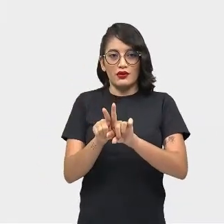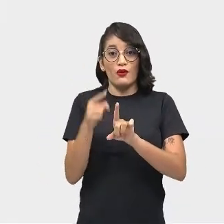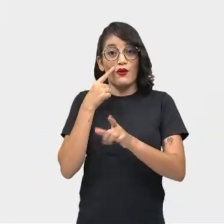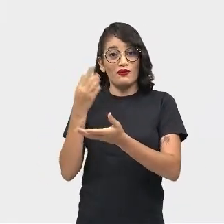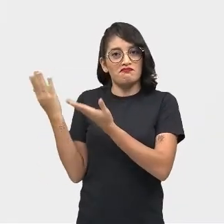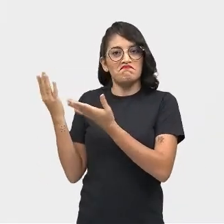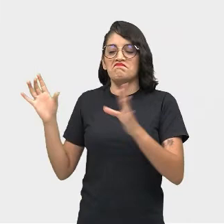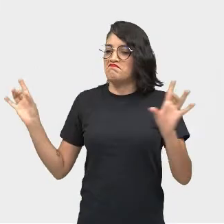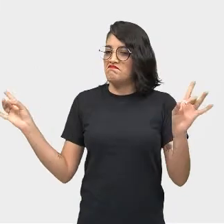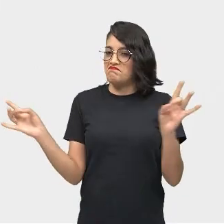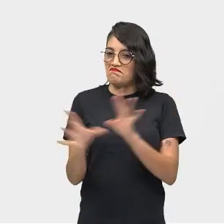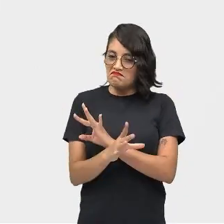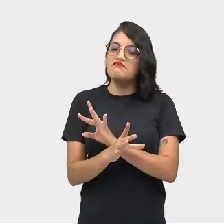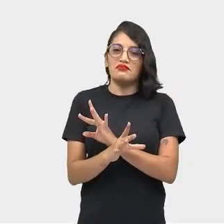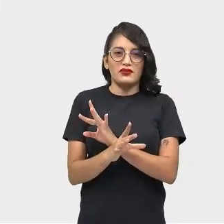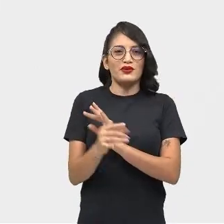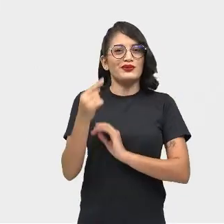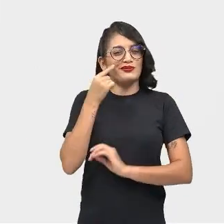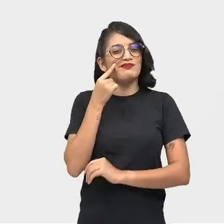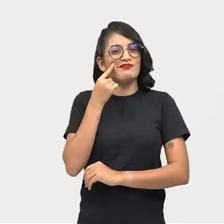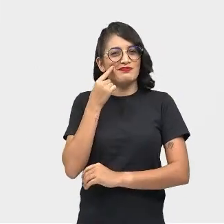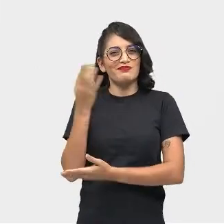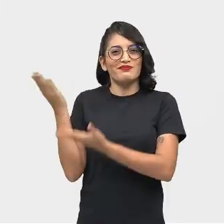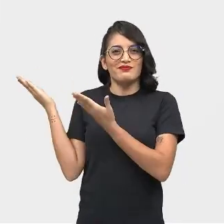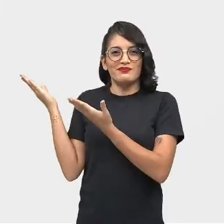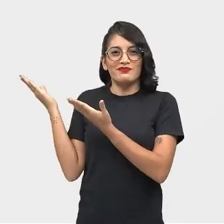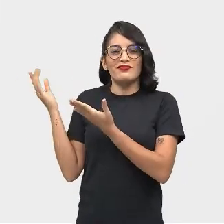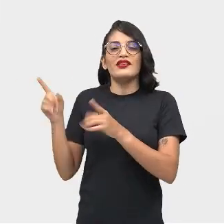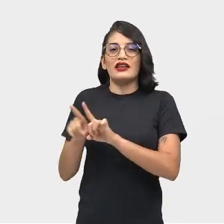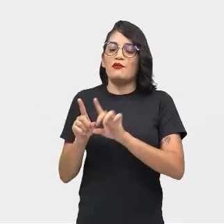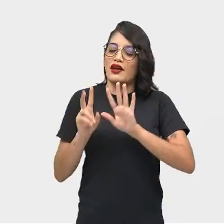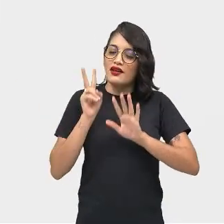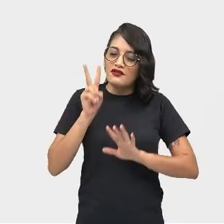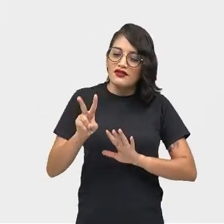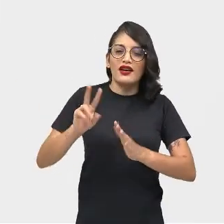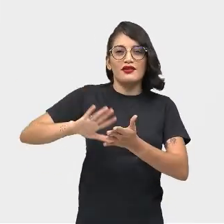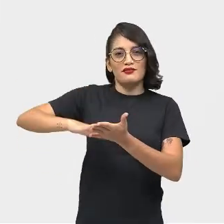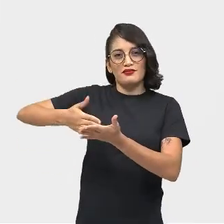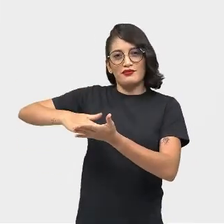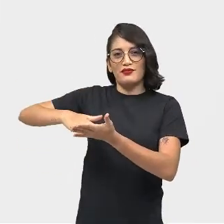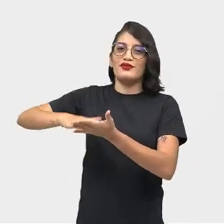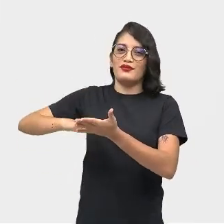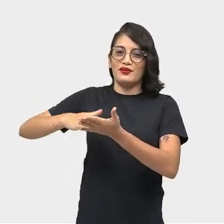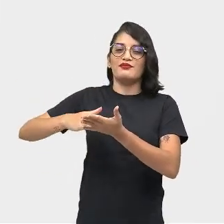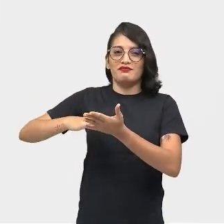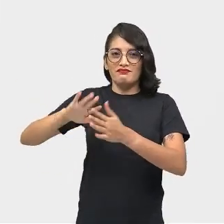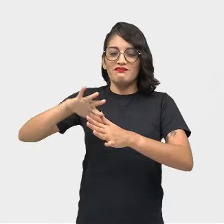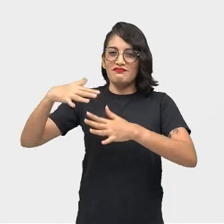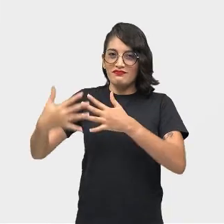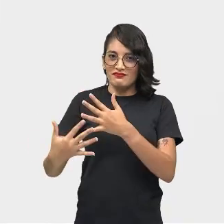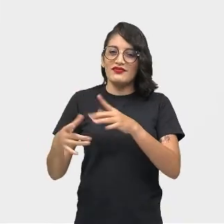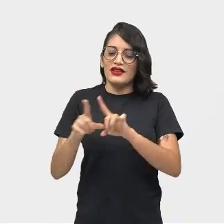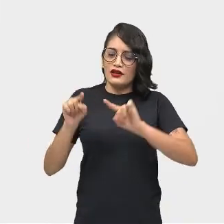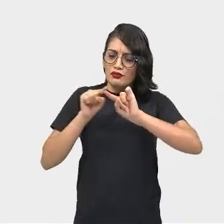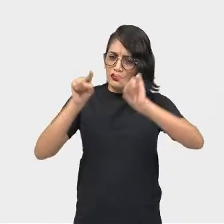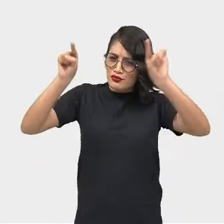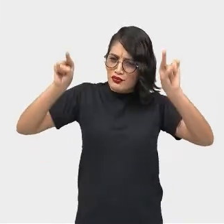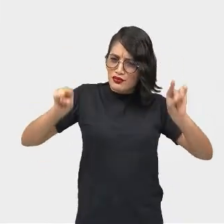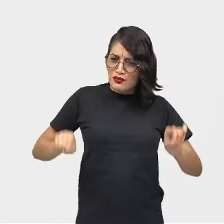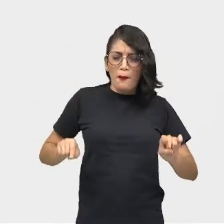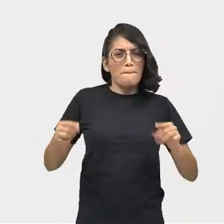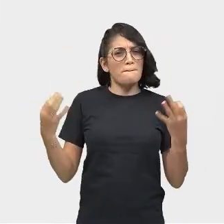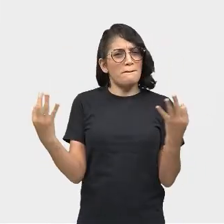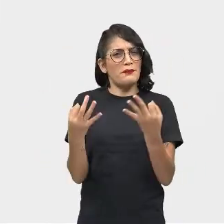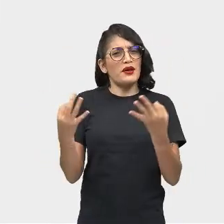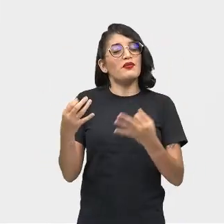está, preservamos, aí você está vendo o intérprete, a intérprete de Libras, perfeitamente enquadrado para que